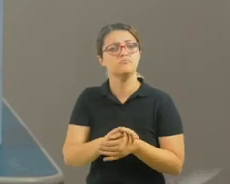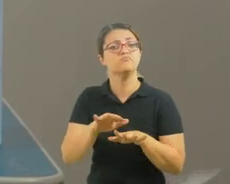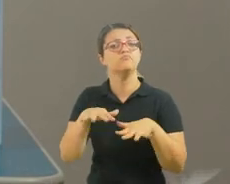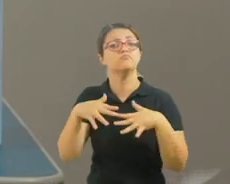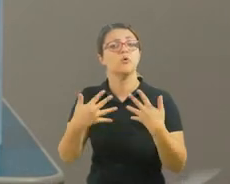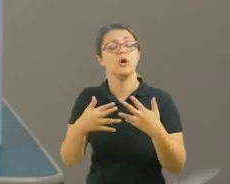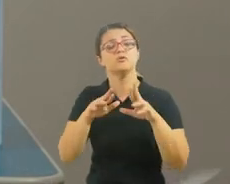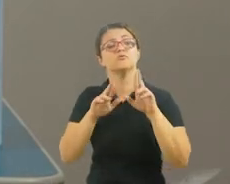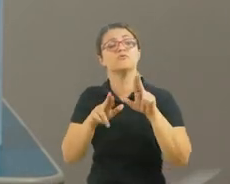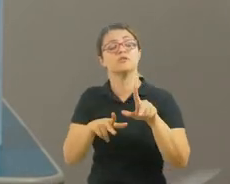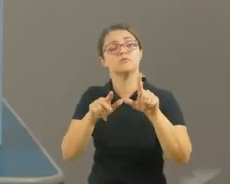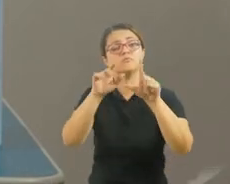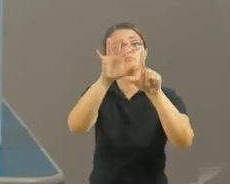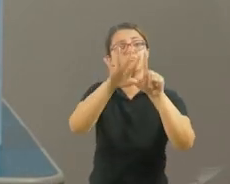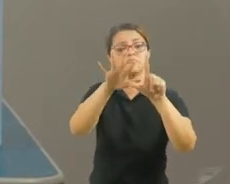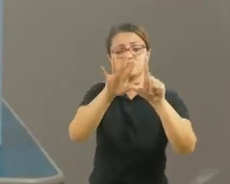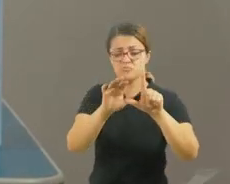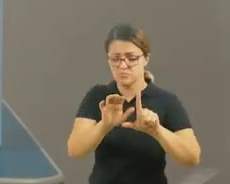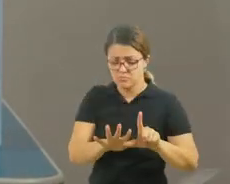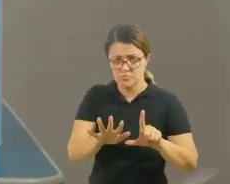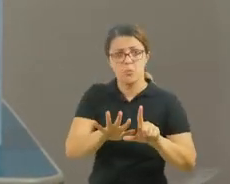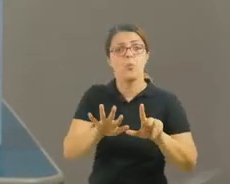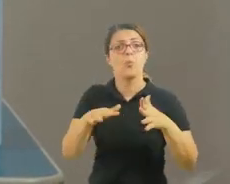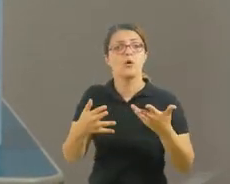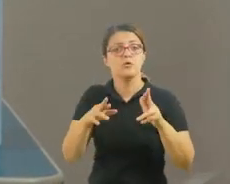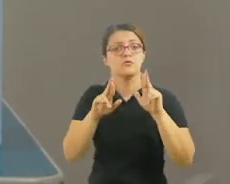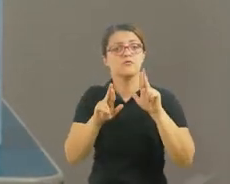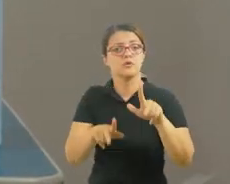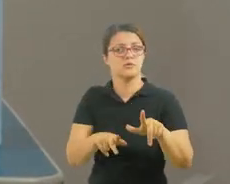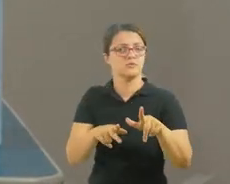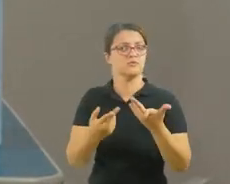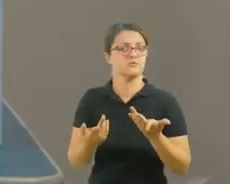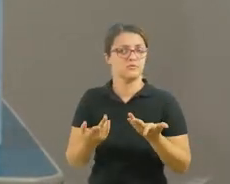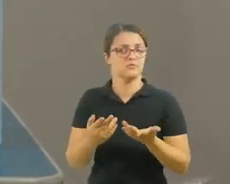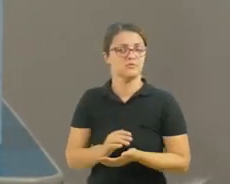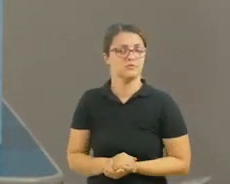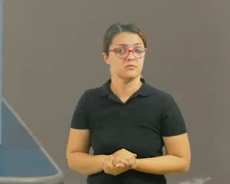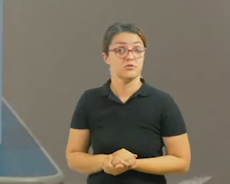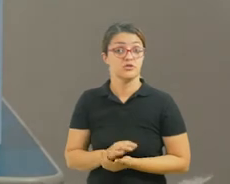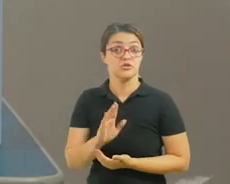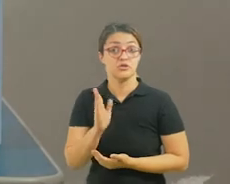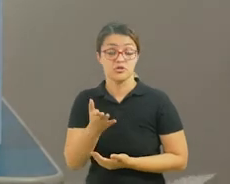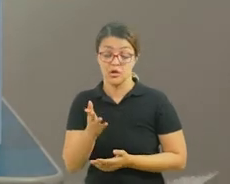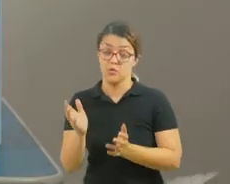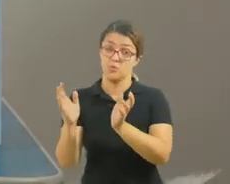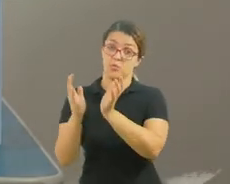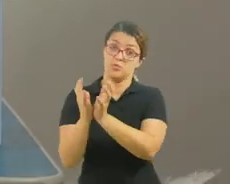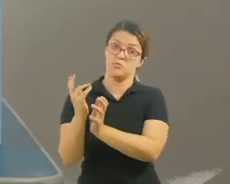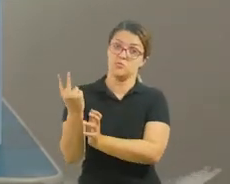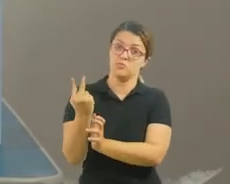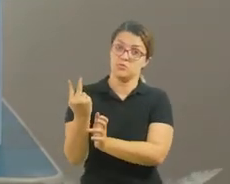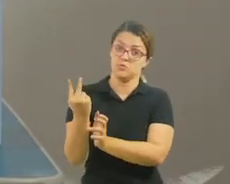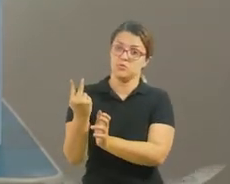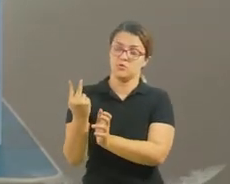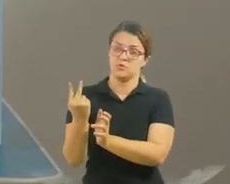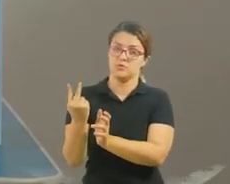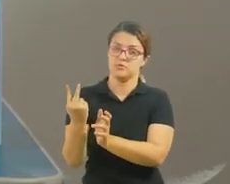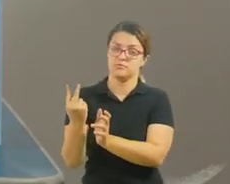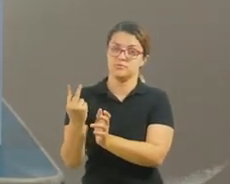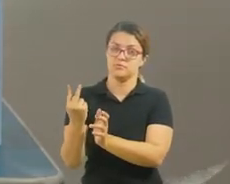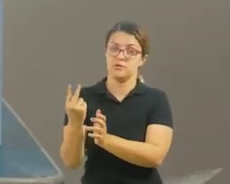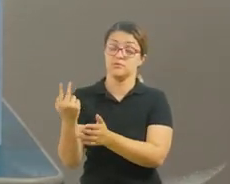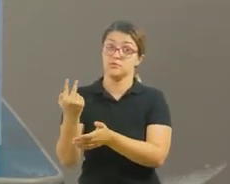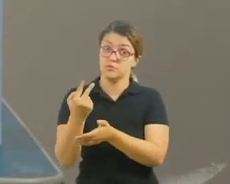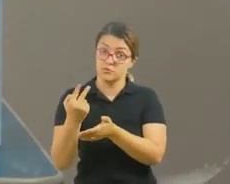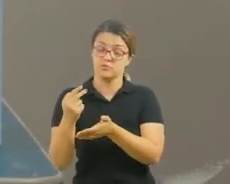A questão é, qual é a diferença de ovos de uma caixa à outra? Já no termo